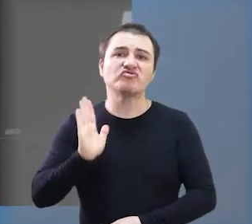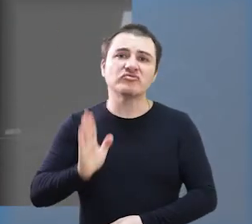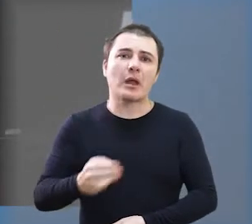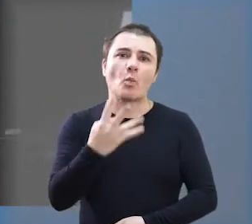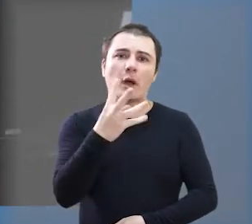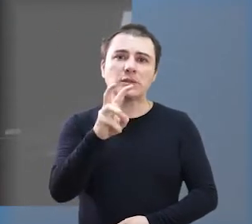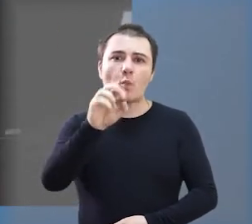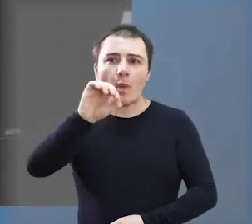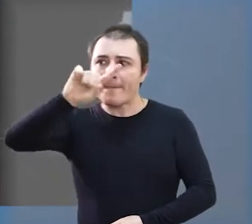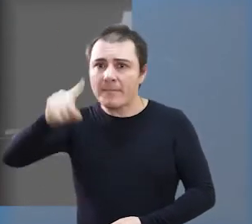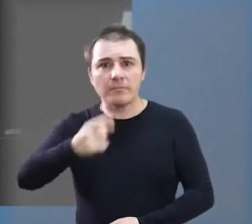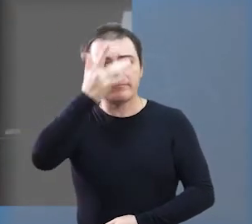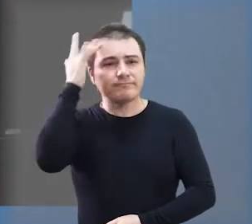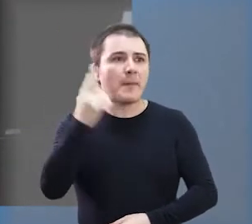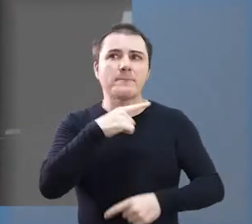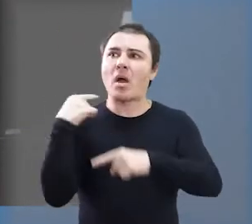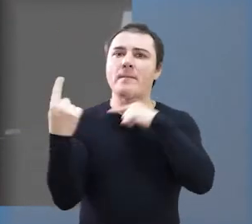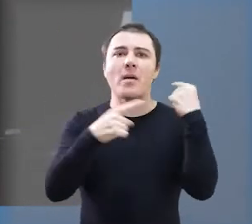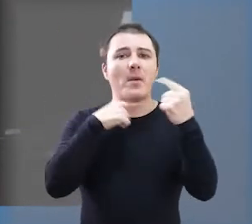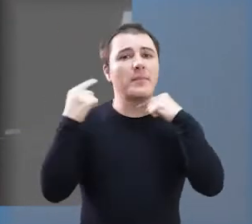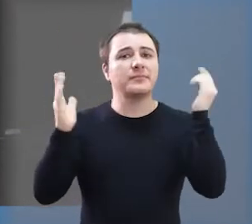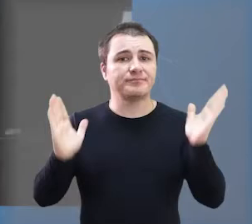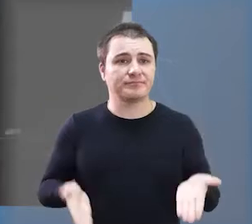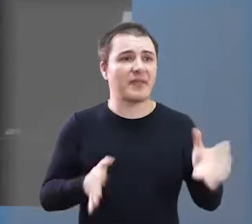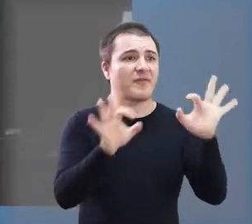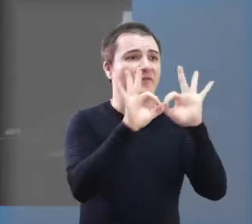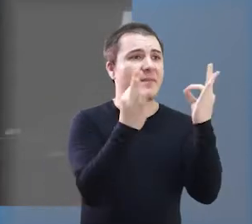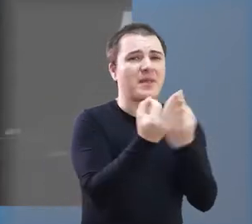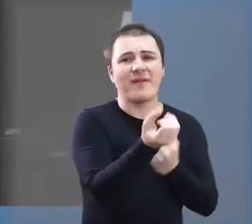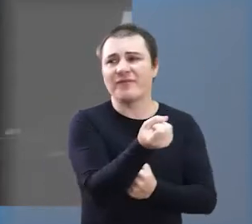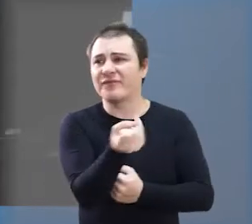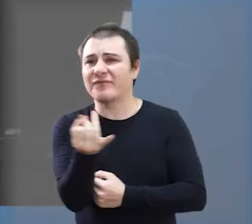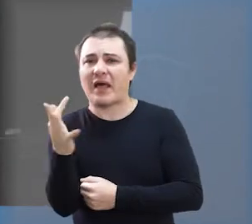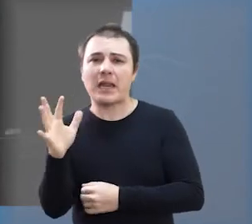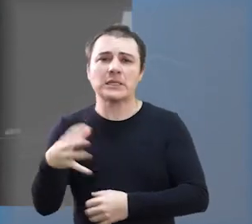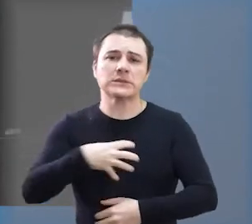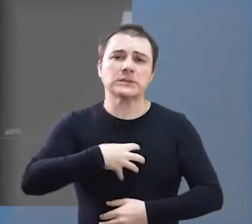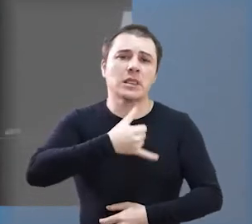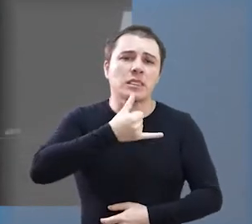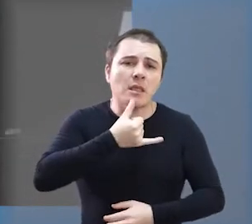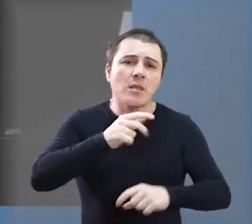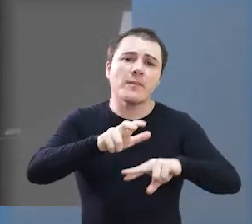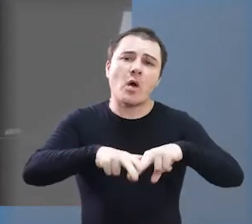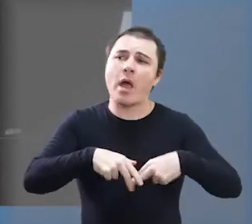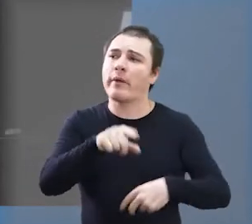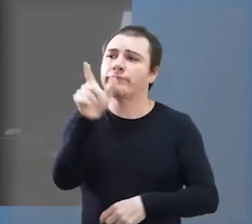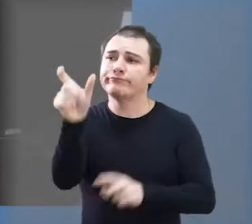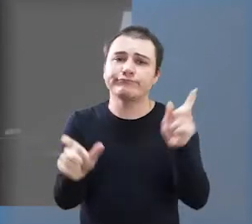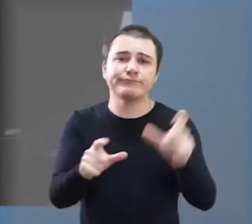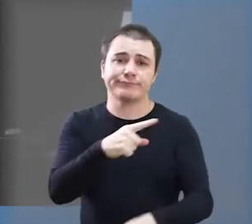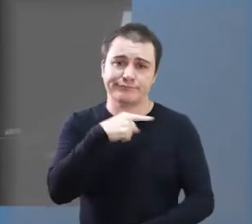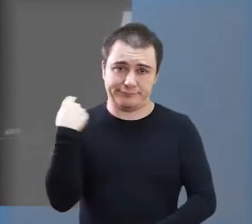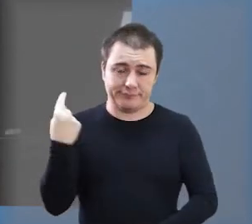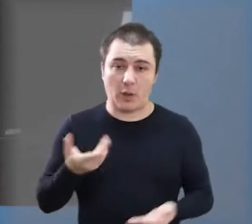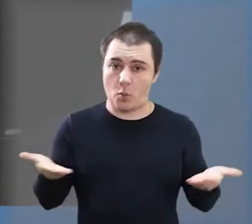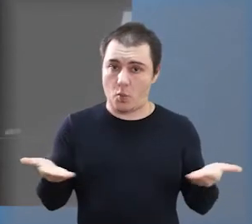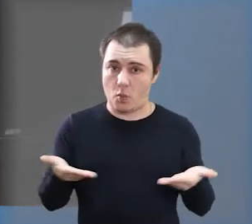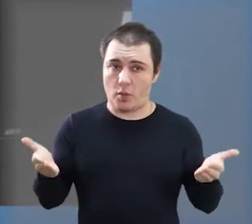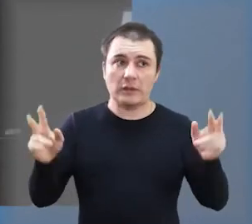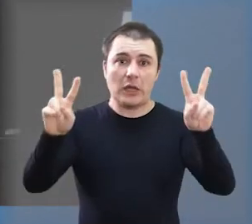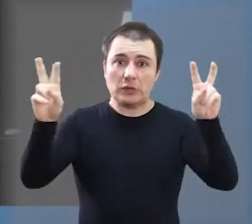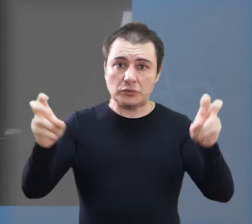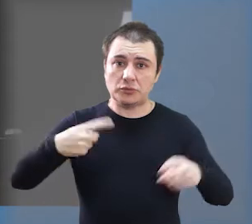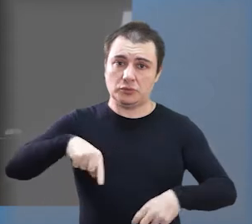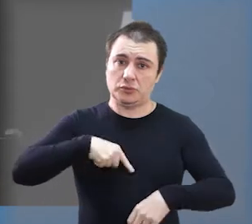de 450 mil mortes. São milhares de famílias devastadas pela perda de entes queridos. Para falar sobre